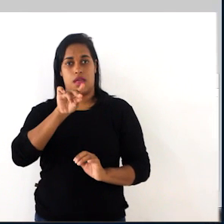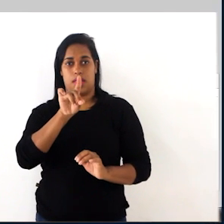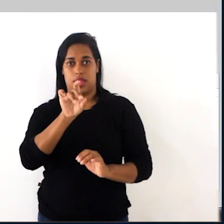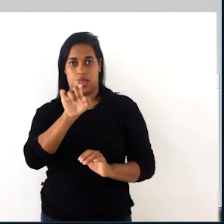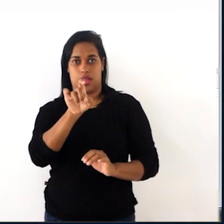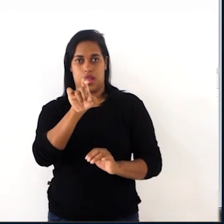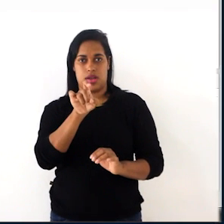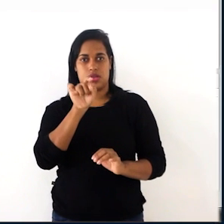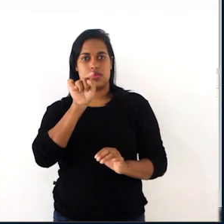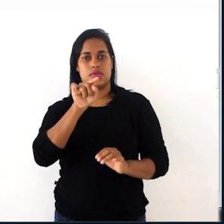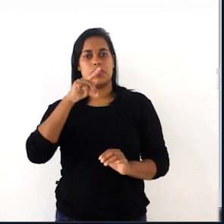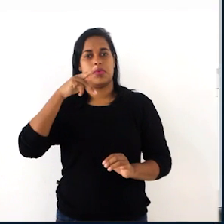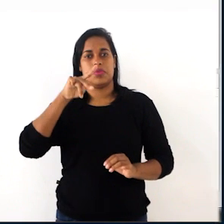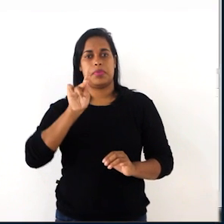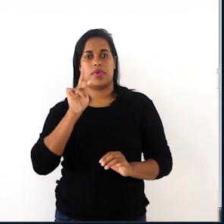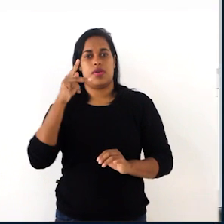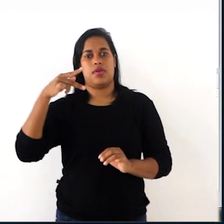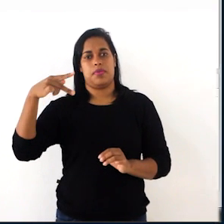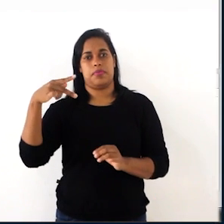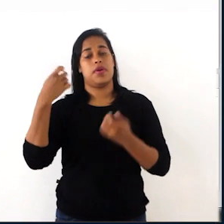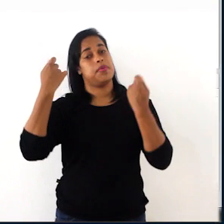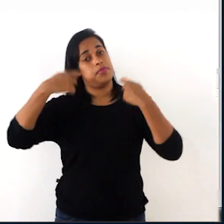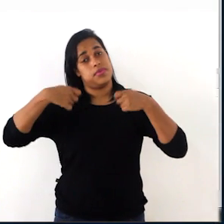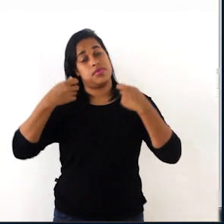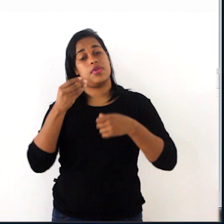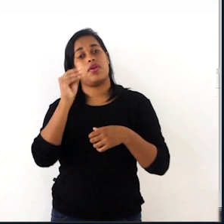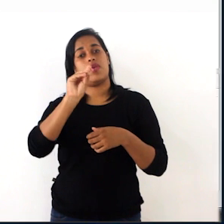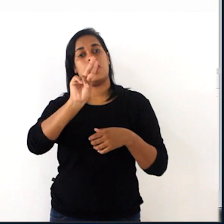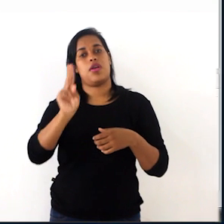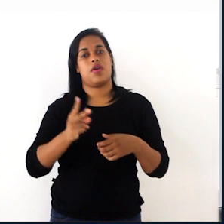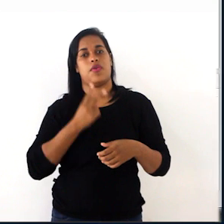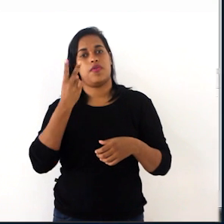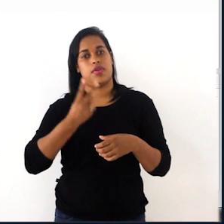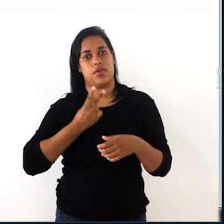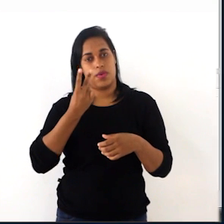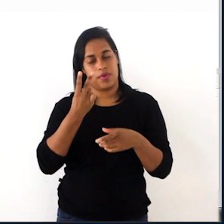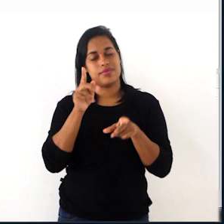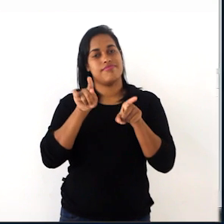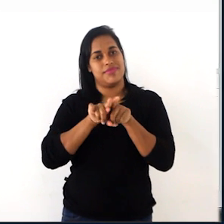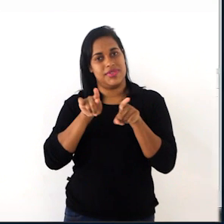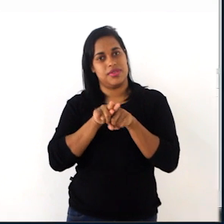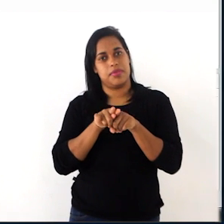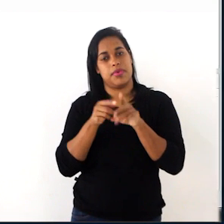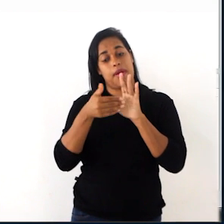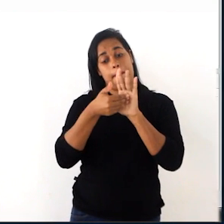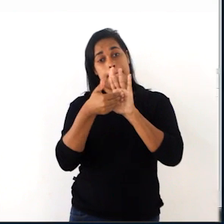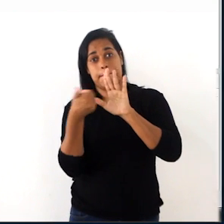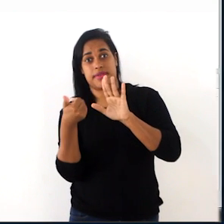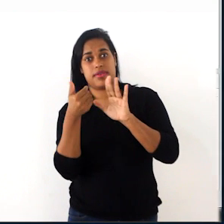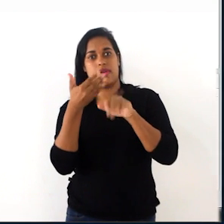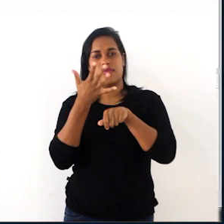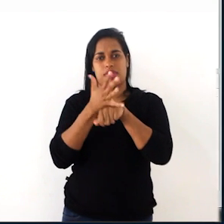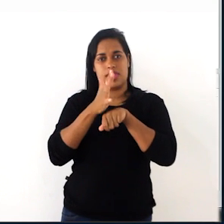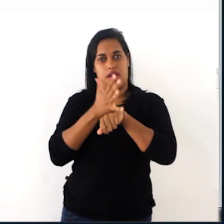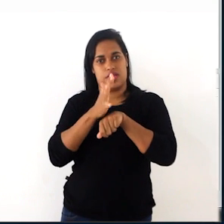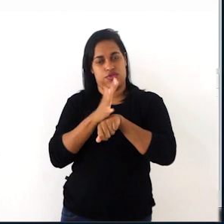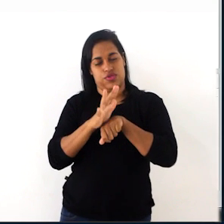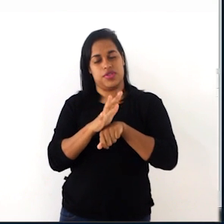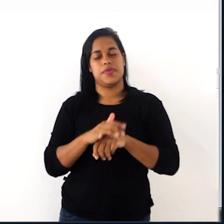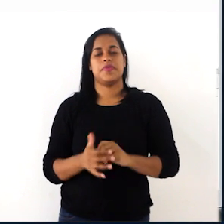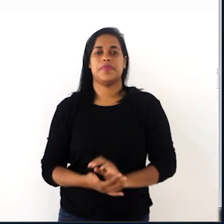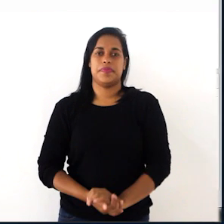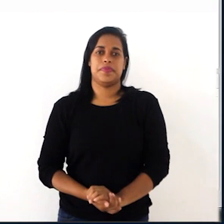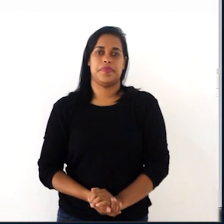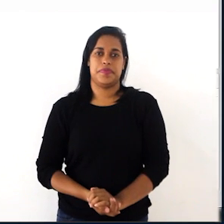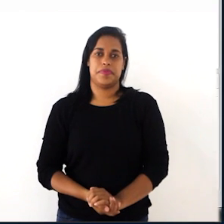Index.php, porque a gente não vai precisar colocar, né, o valor dela. Deixa eu apagar aqui esse teste.